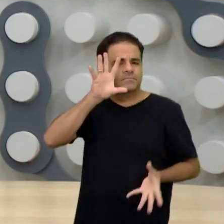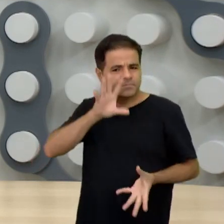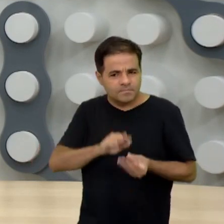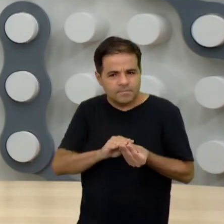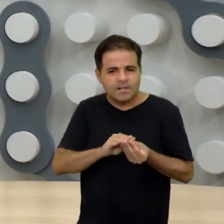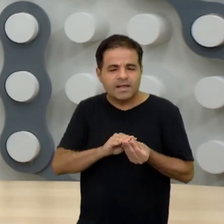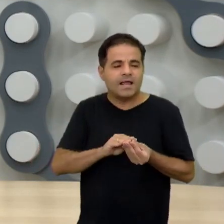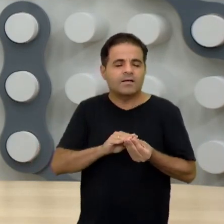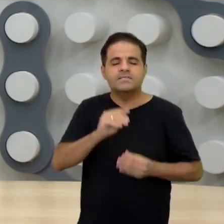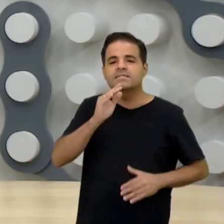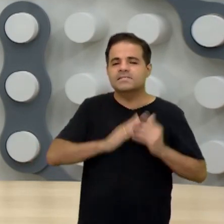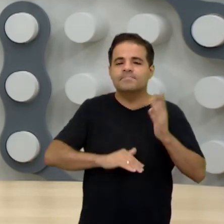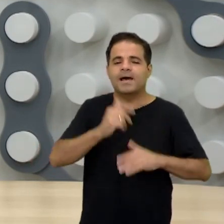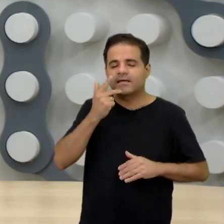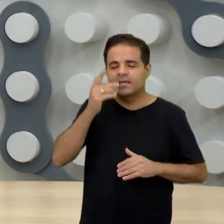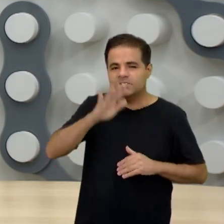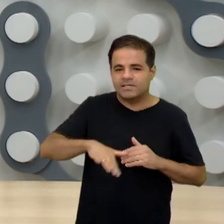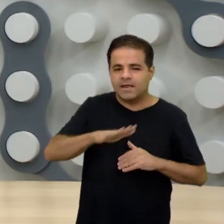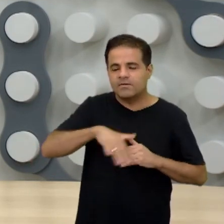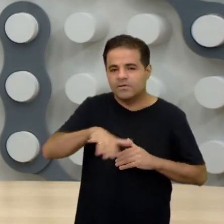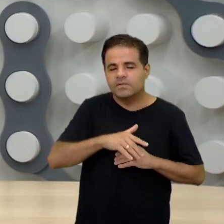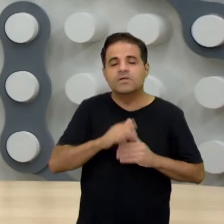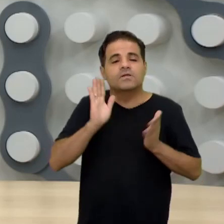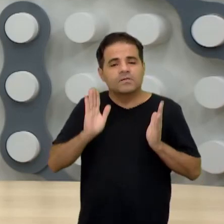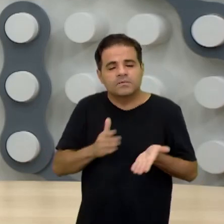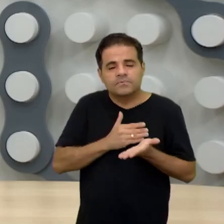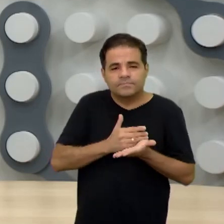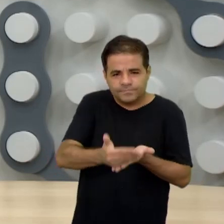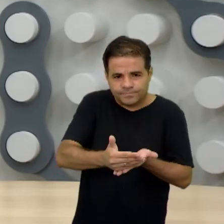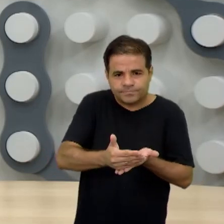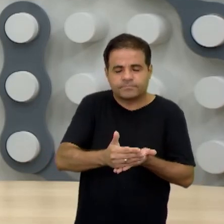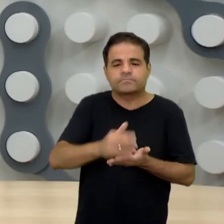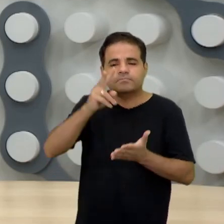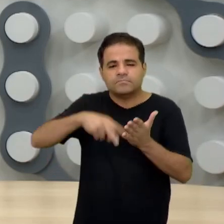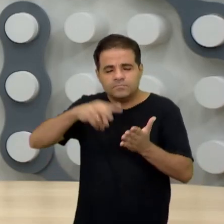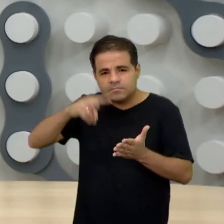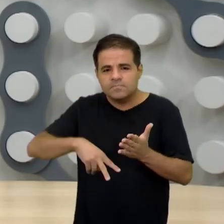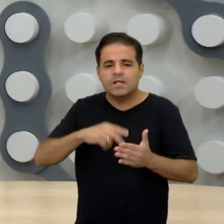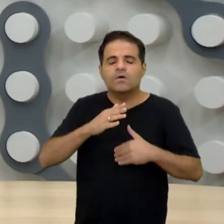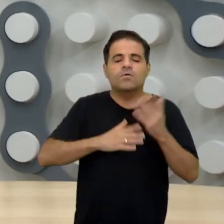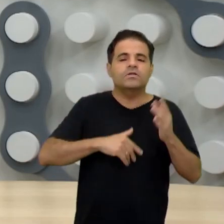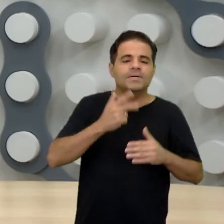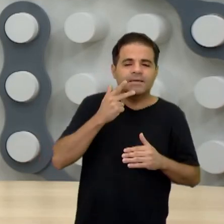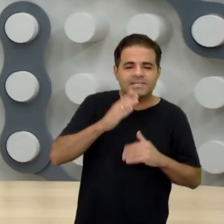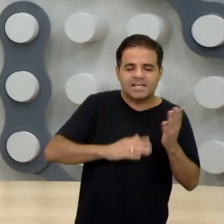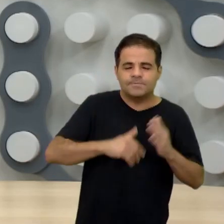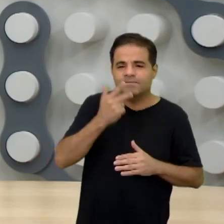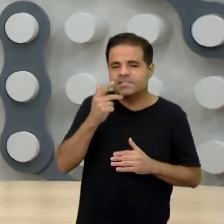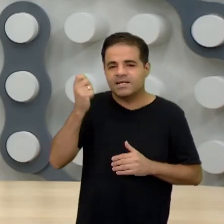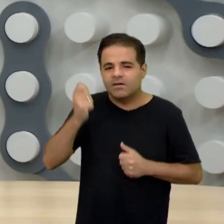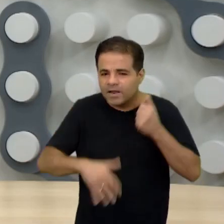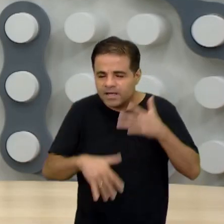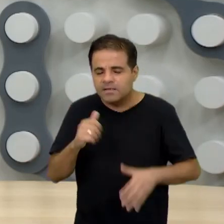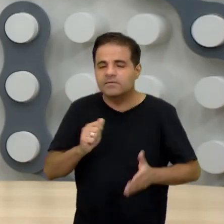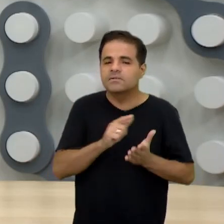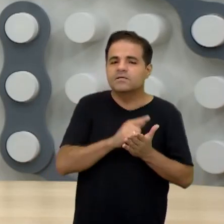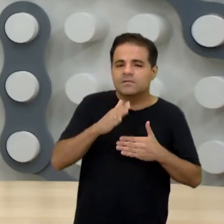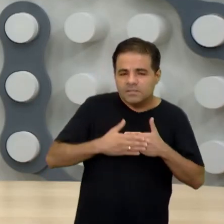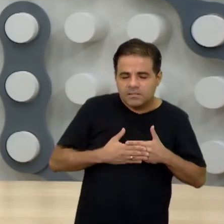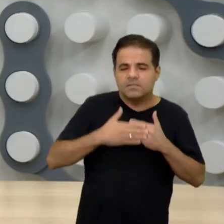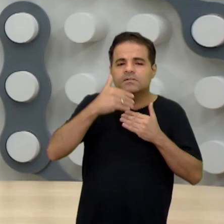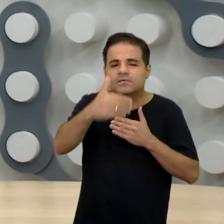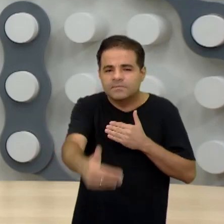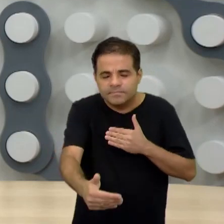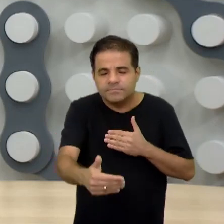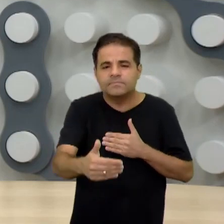ou mais alongada para os seus leitores, ouvintes, telespectadores e tal. A questão que a gente